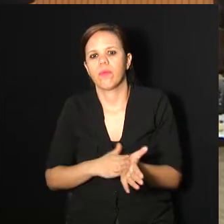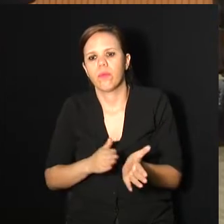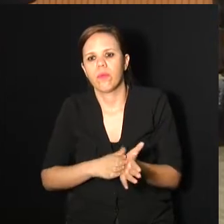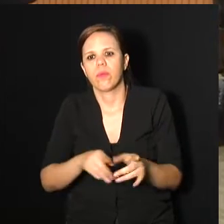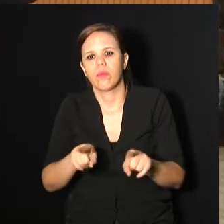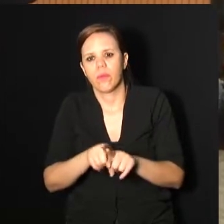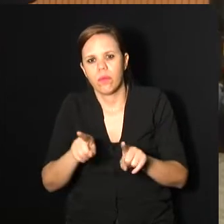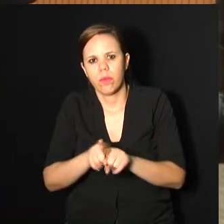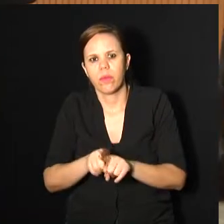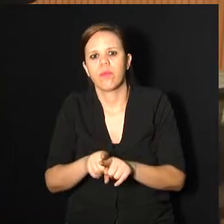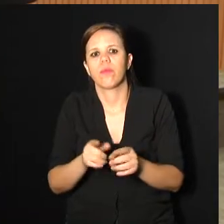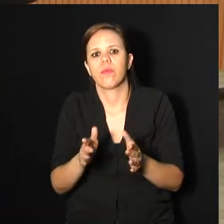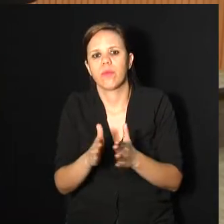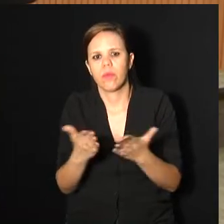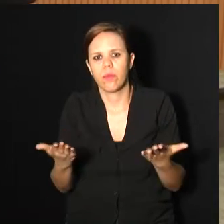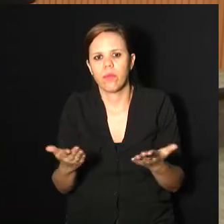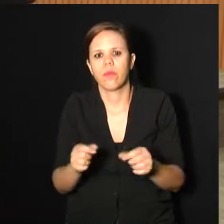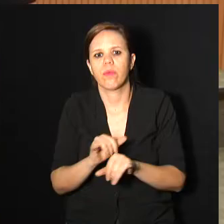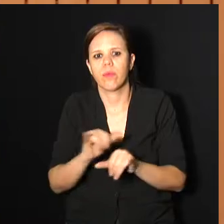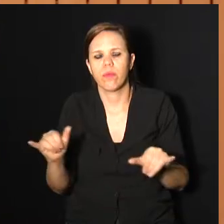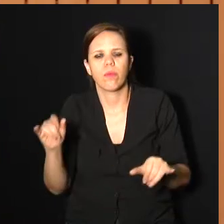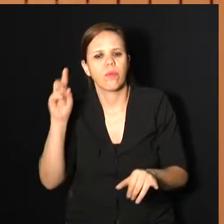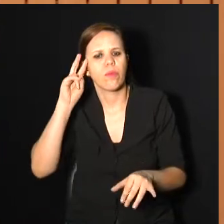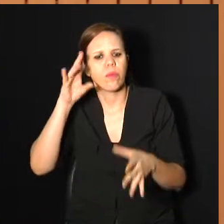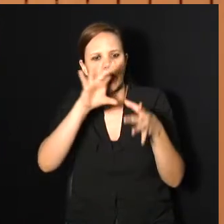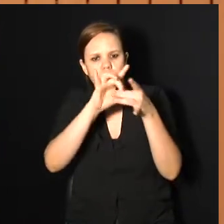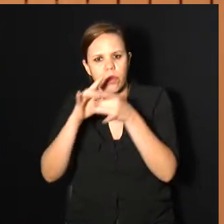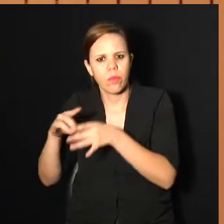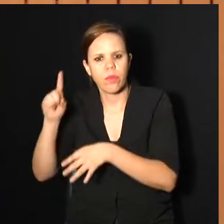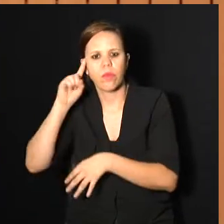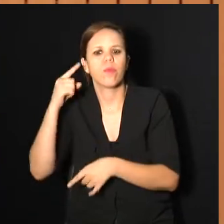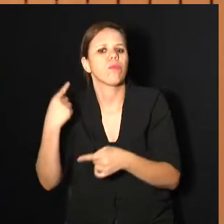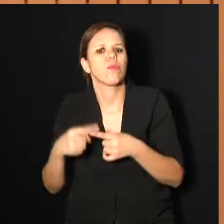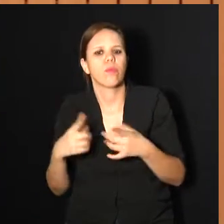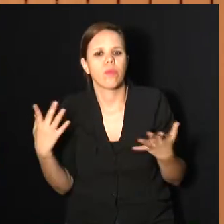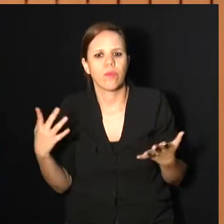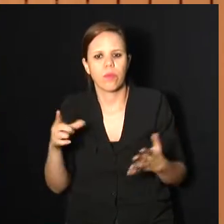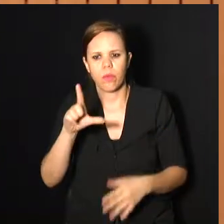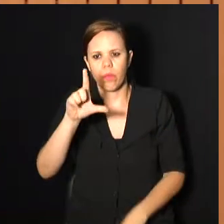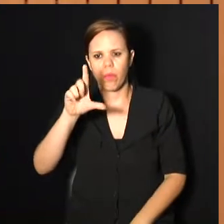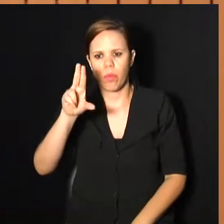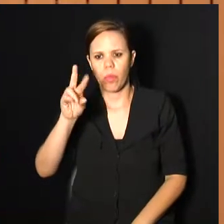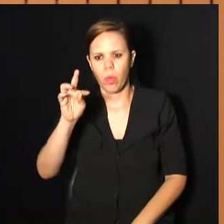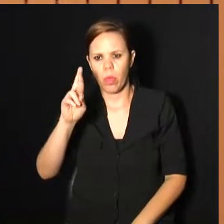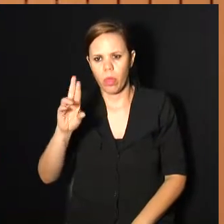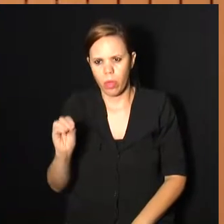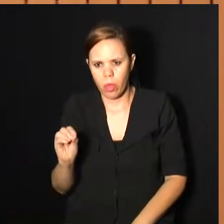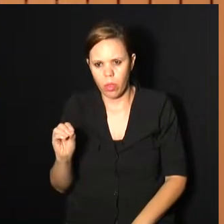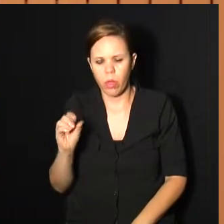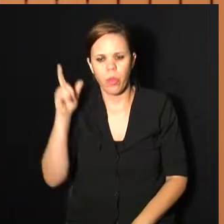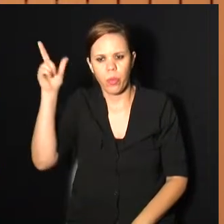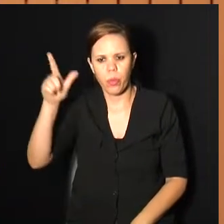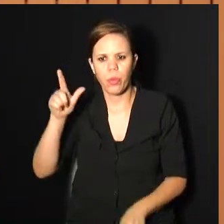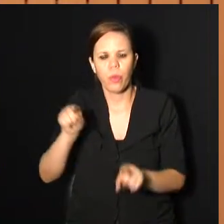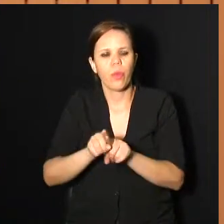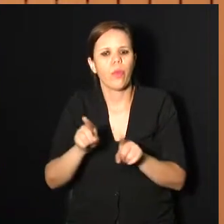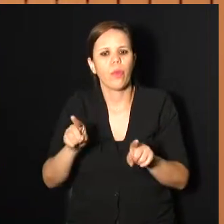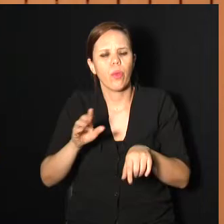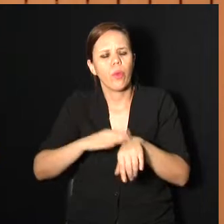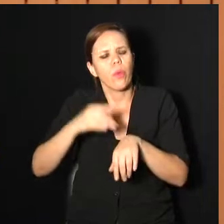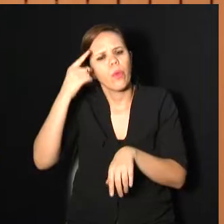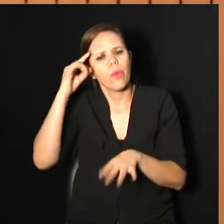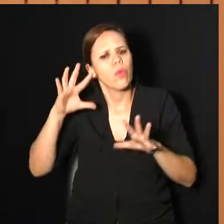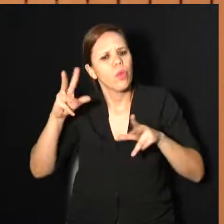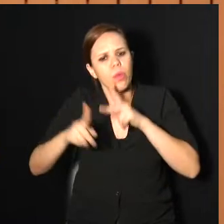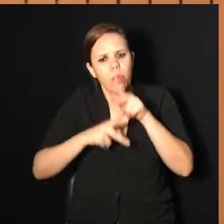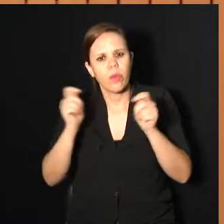PL, fez um contexto histórico da data. Porque Lutero plantou, então, a ideia de que todas as